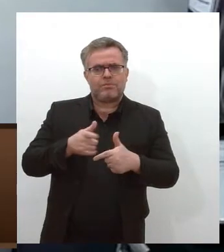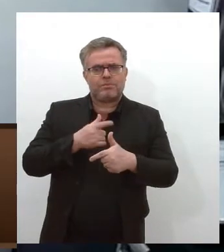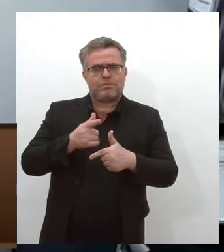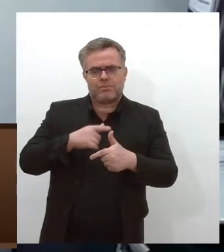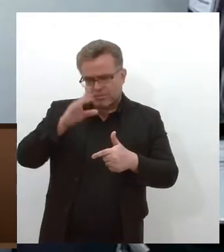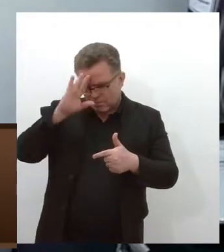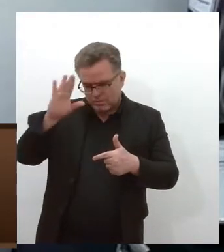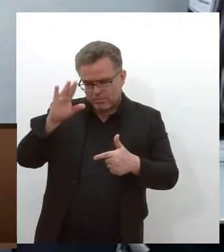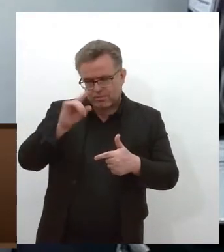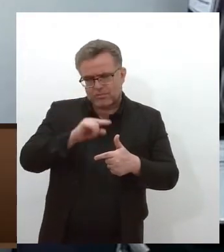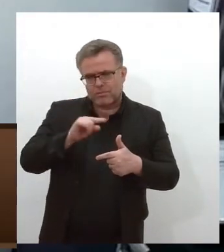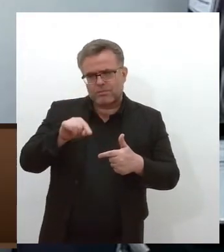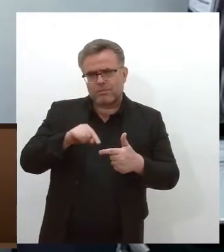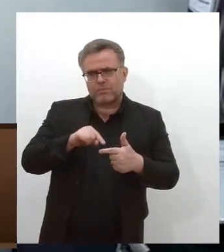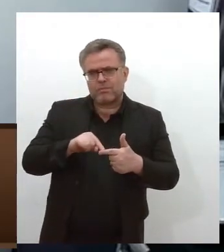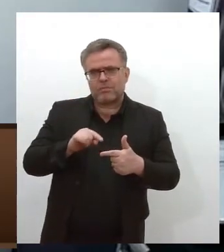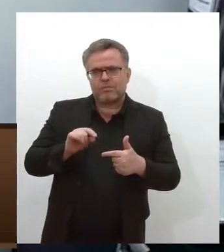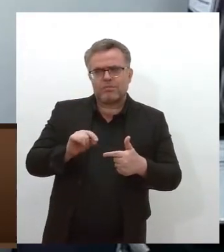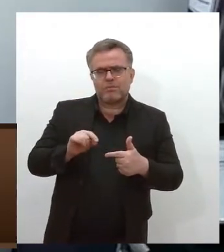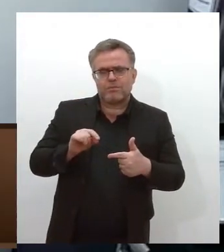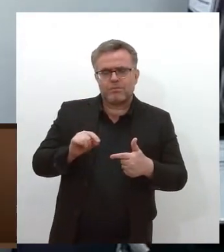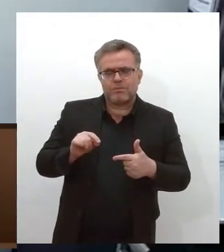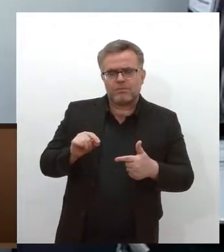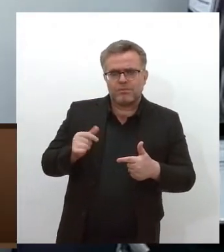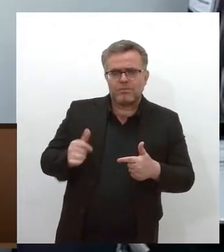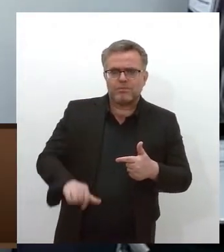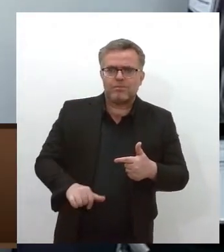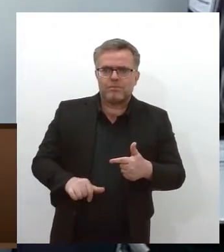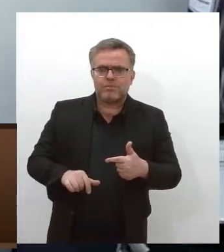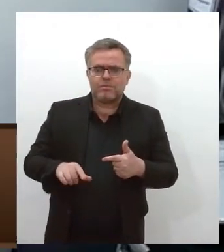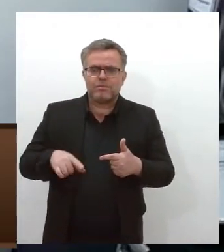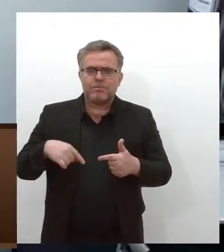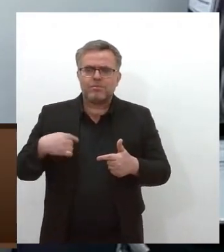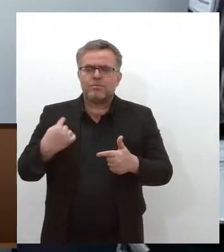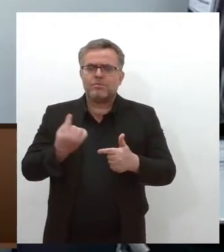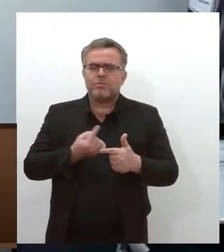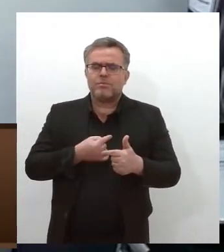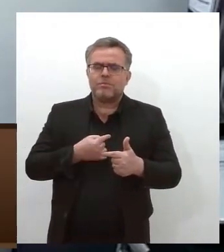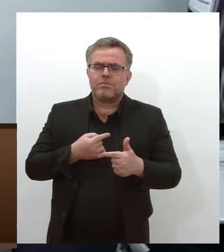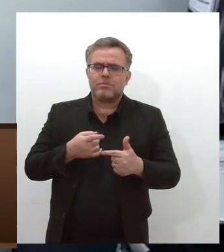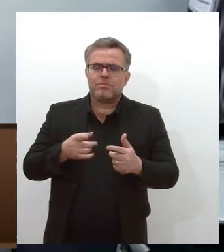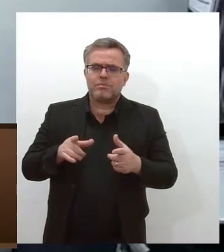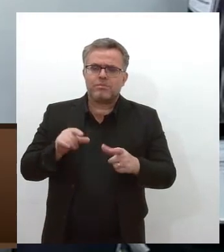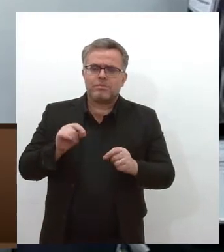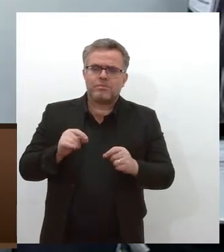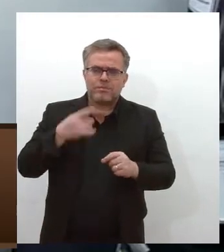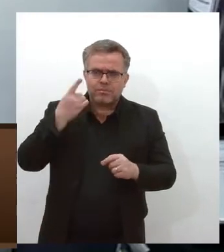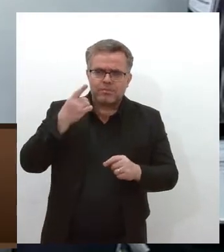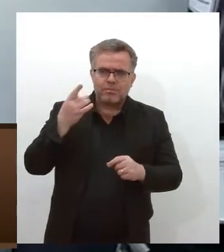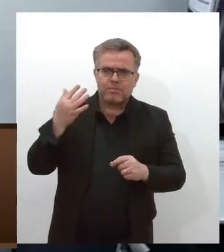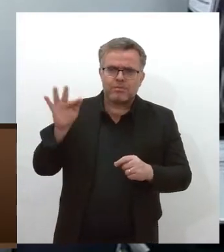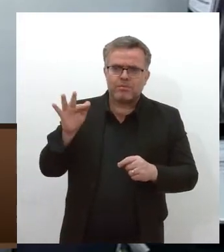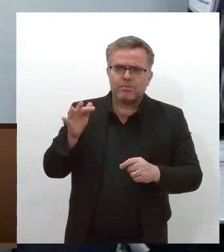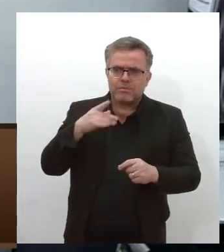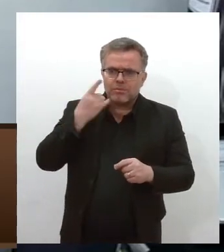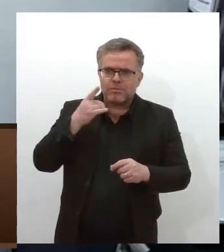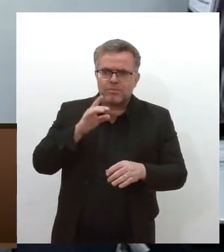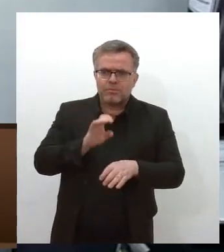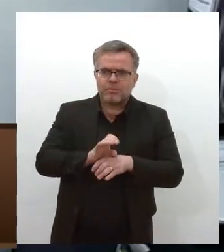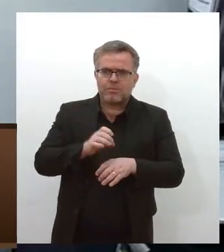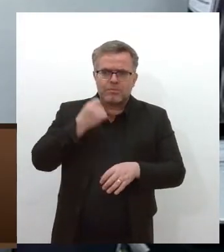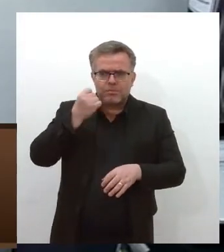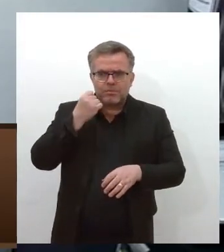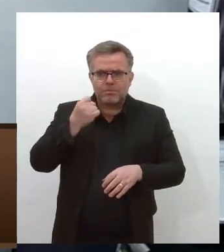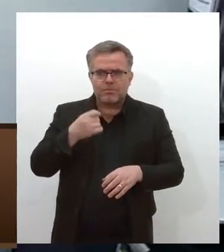Muitas vezes nós acabamos decidindo o nosso voto para deputado federal, deputado estadual, até mesmo senador, na última